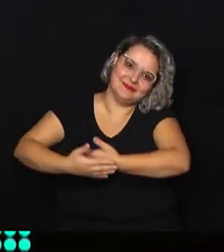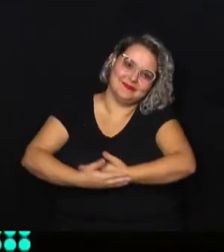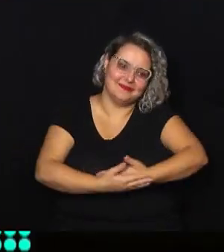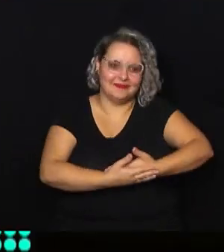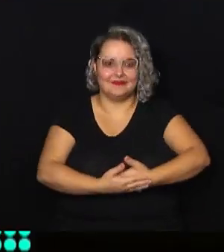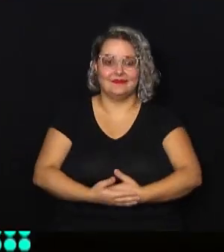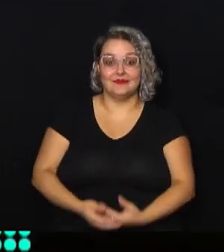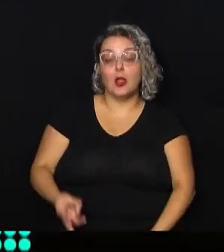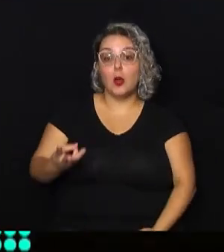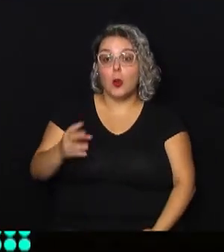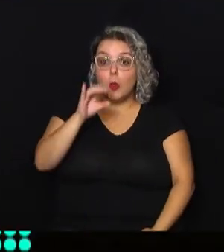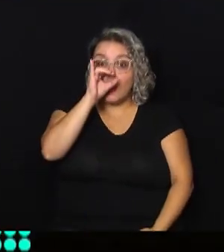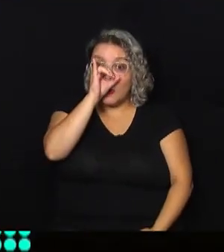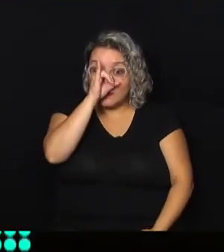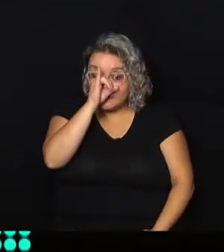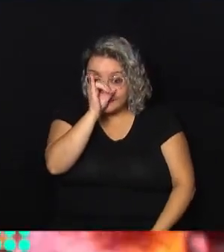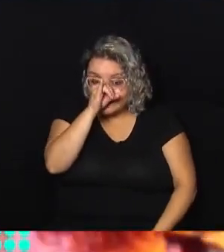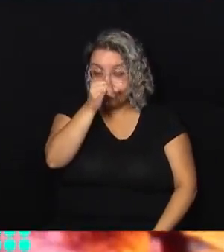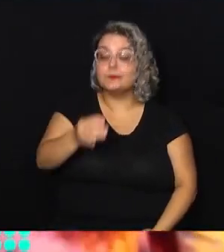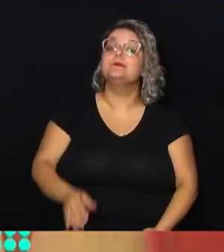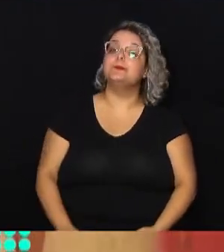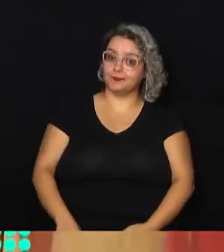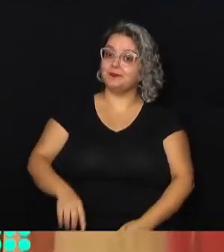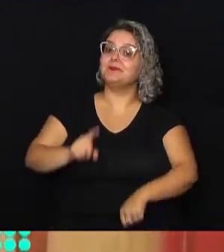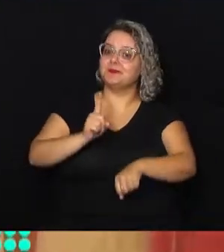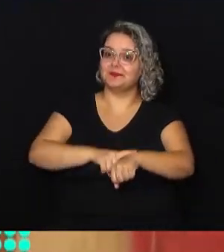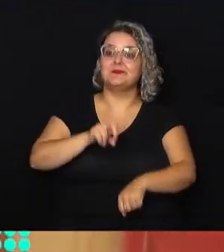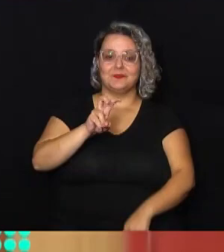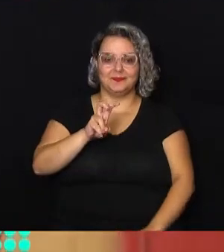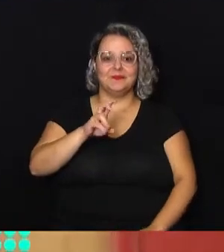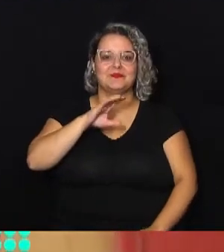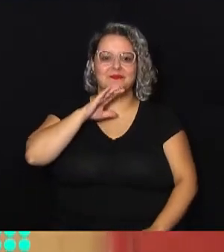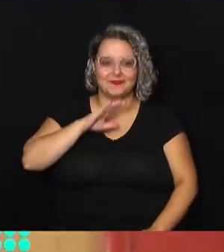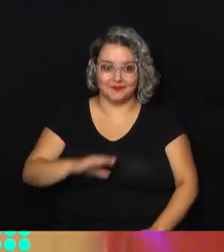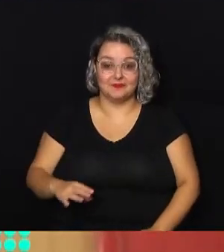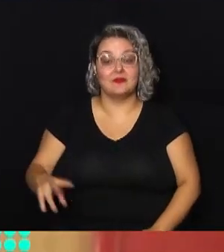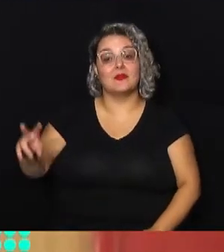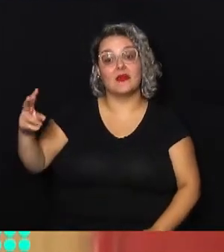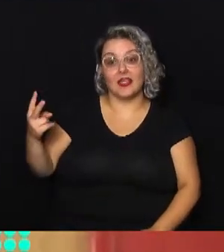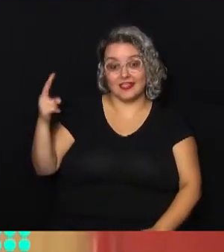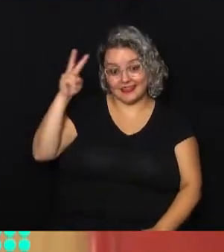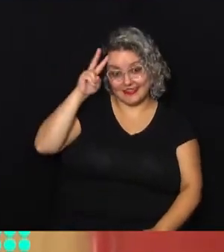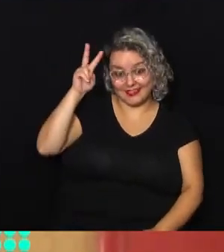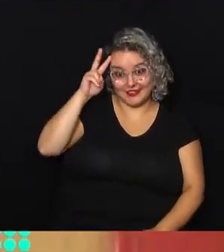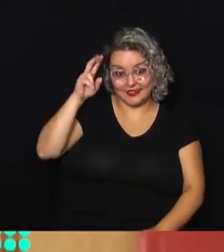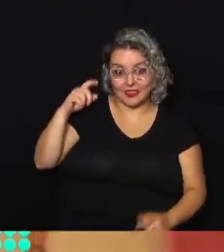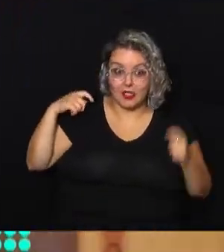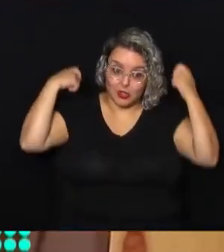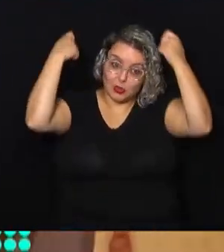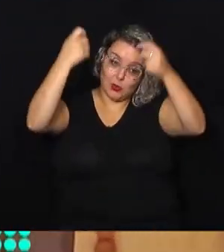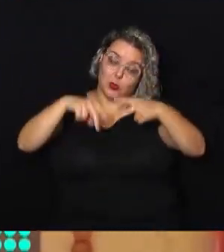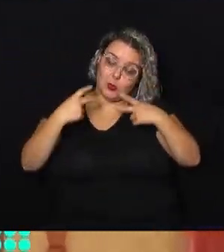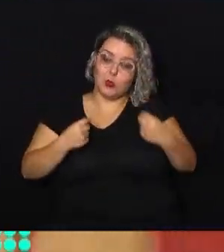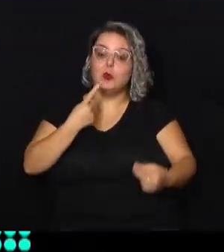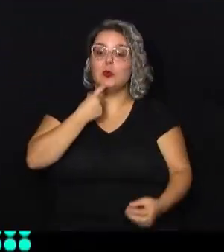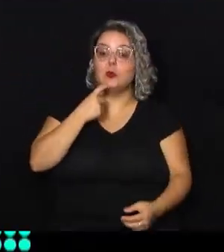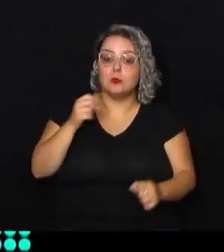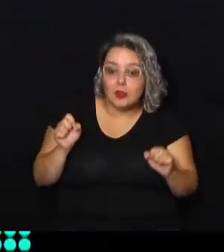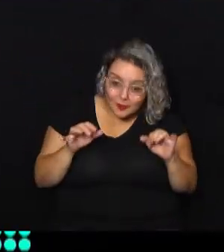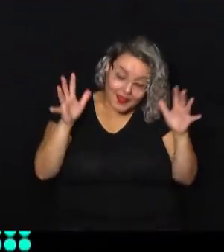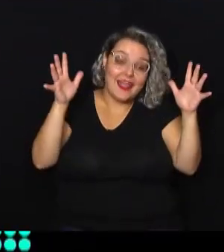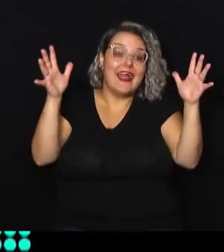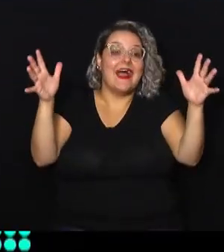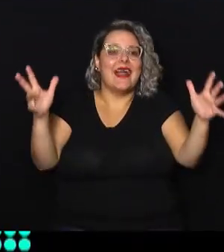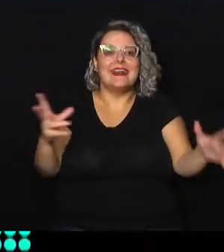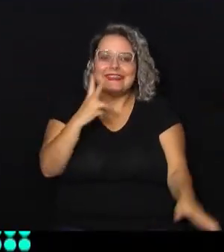Três Porquinhos tem sessão às 5 da tarde. Na segunda, tem Chapeuzinho Vermelho, uma surpresa para o